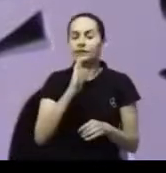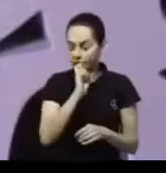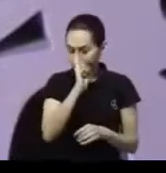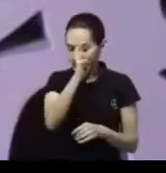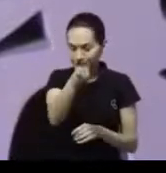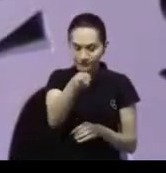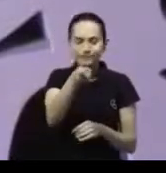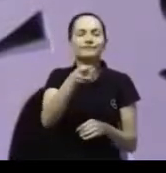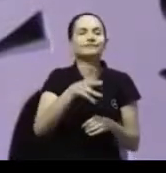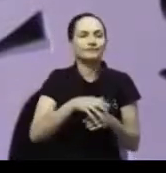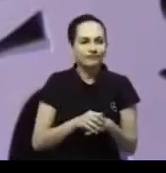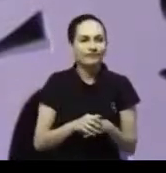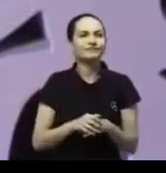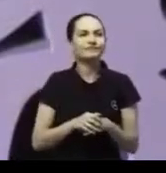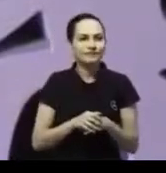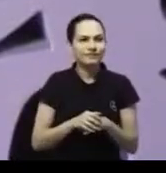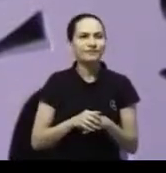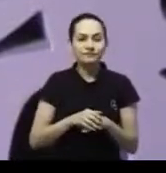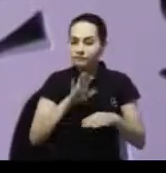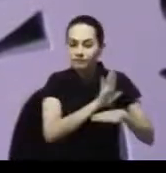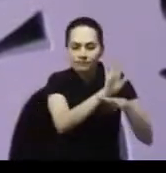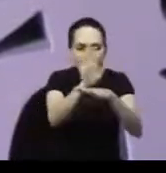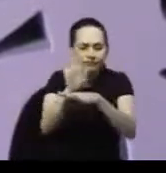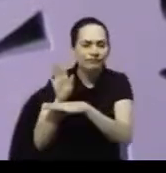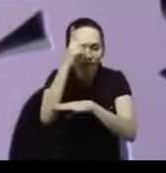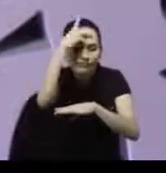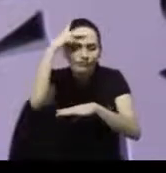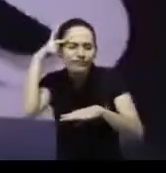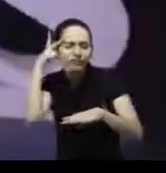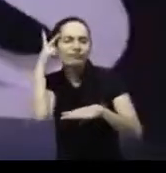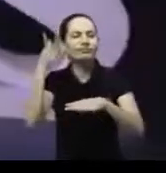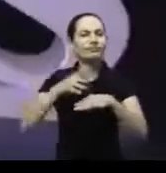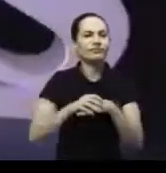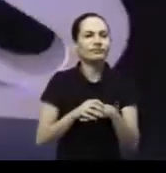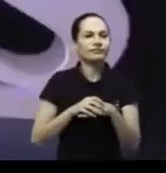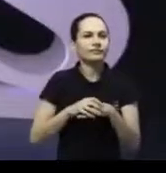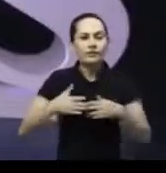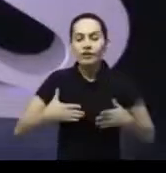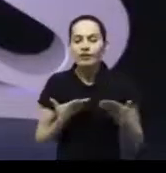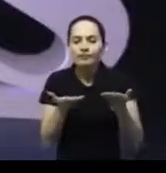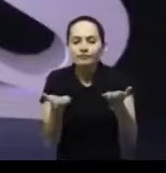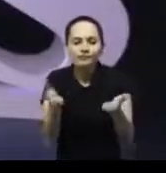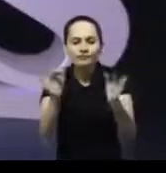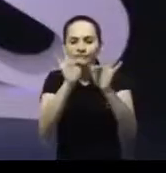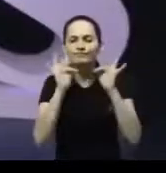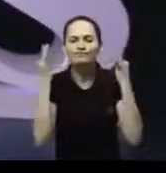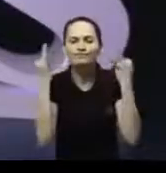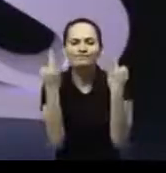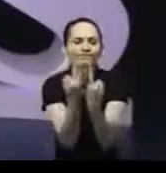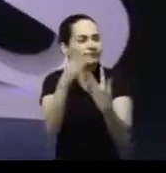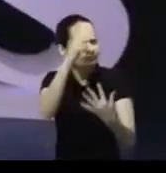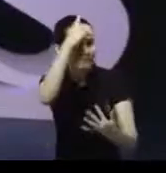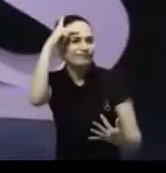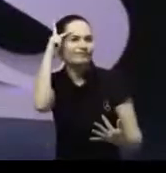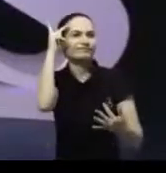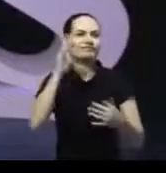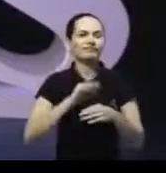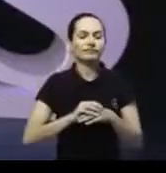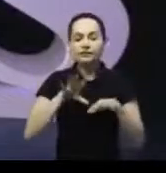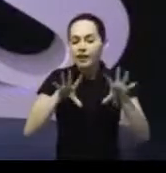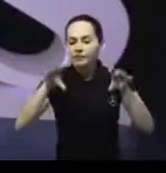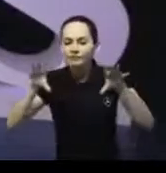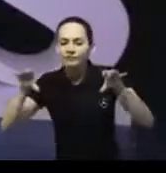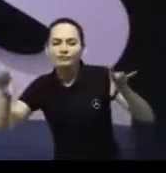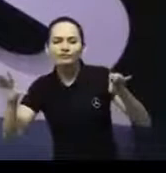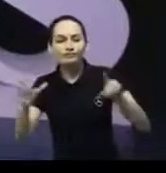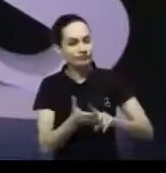responde fazendo negócios Mais rentáveis e eficientes oferecendo a cada família e a cada pessoa mais